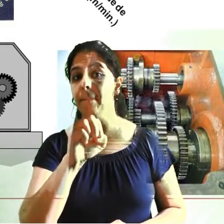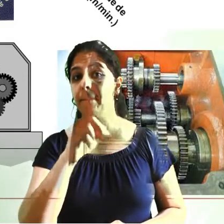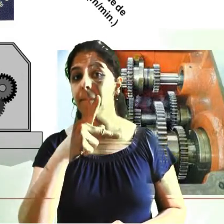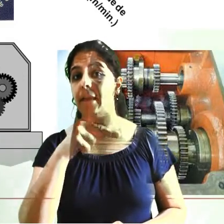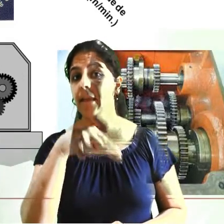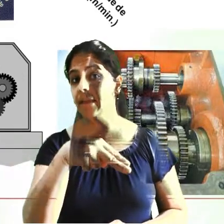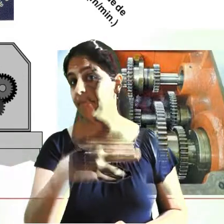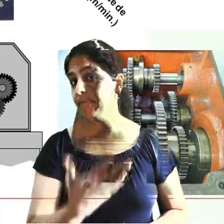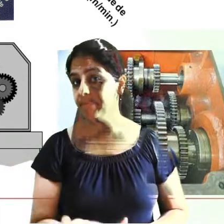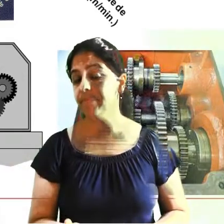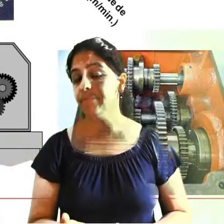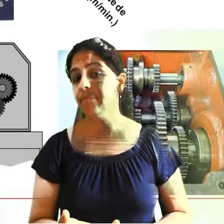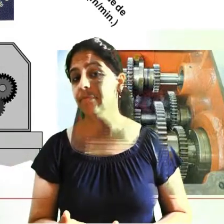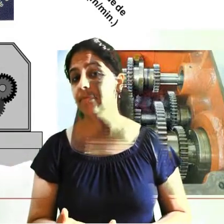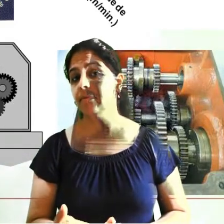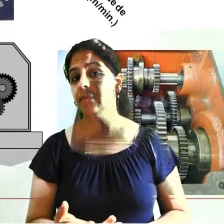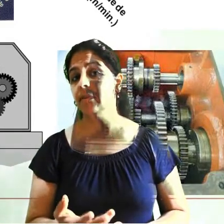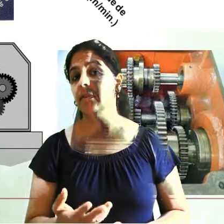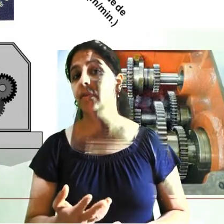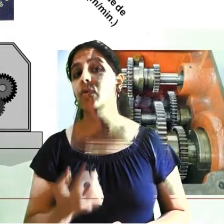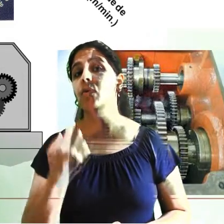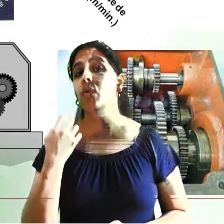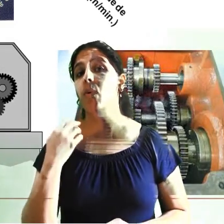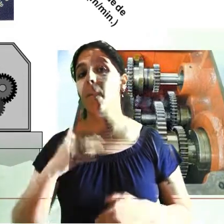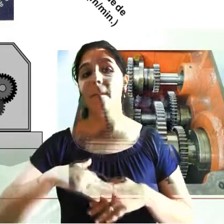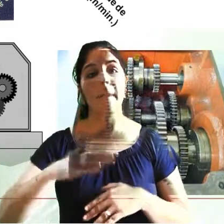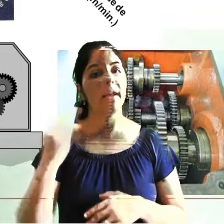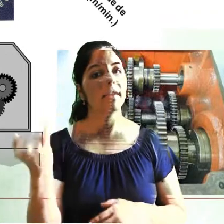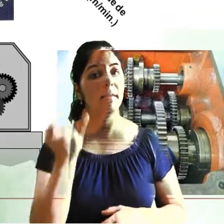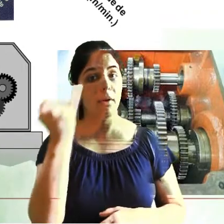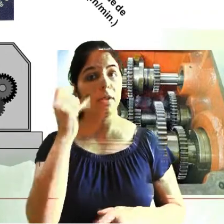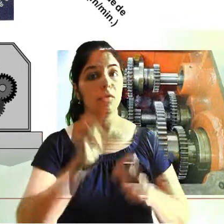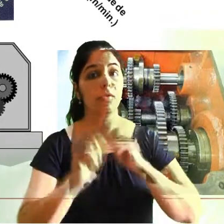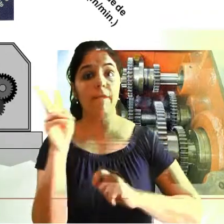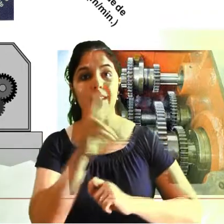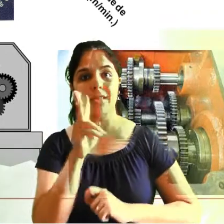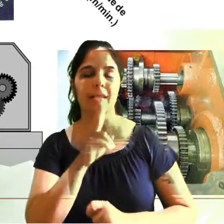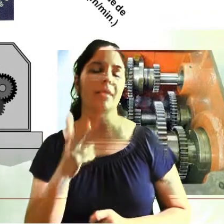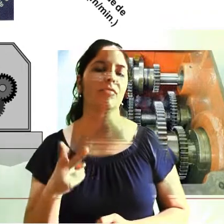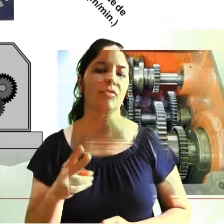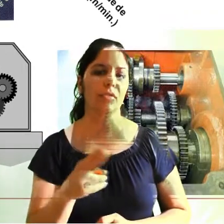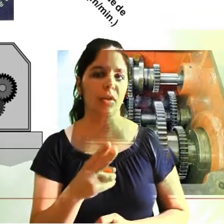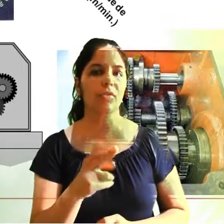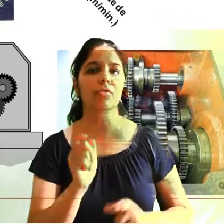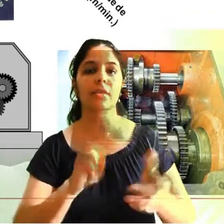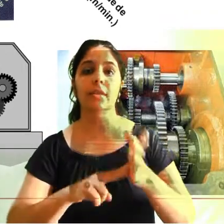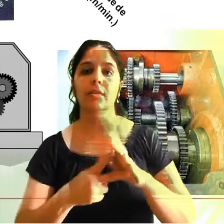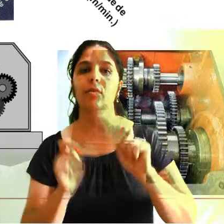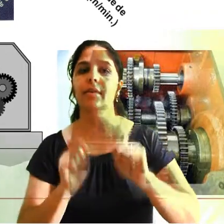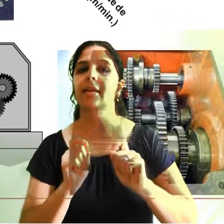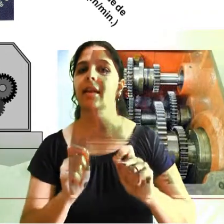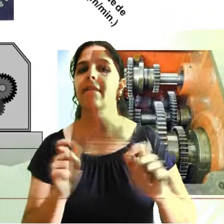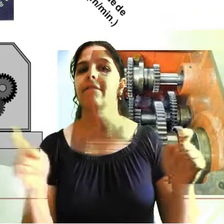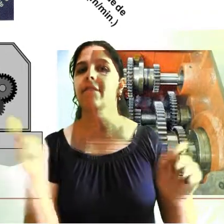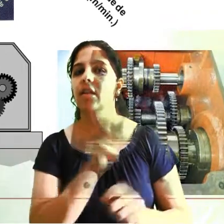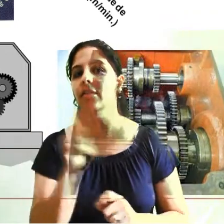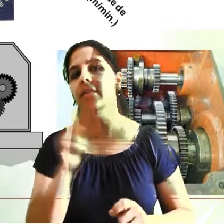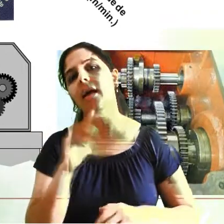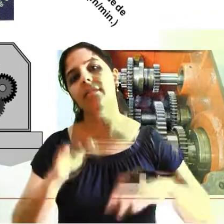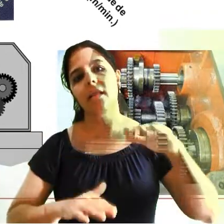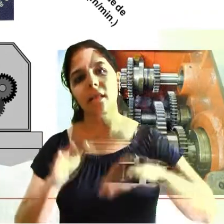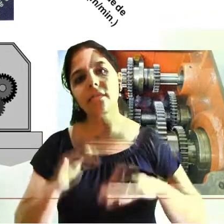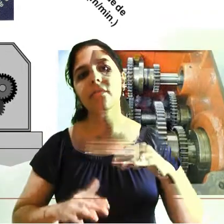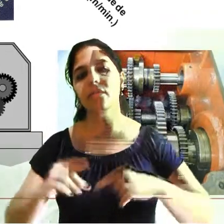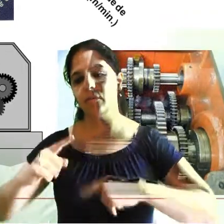RPM, tá? Então, o parâmetro mais importante é o caso da velocidade de corte, né? Que a velocidade de corte nada mais é do que a velocidade relativa